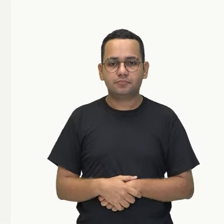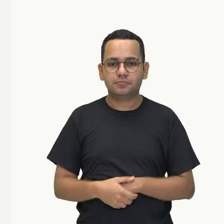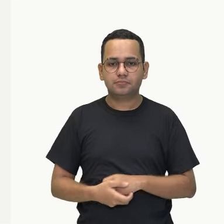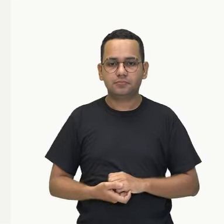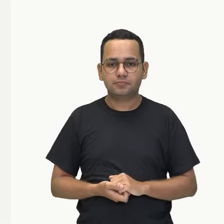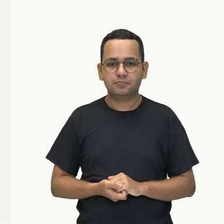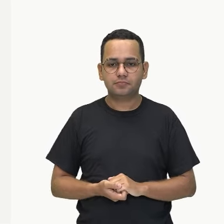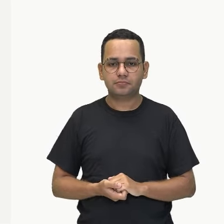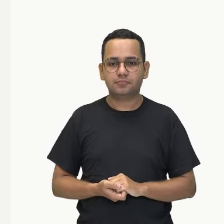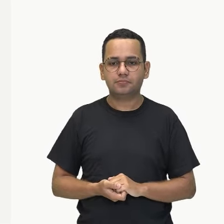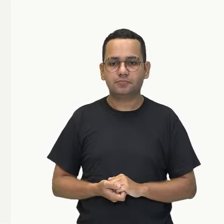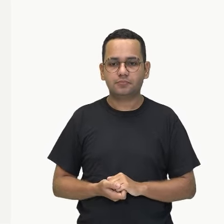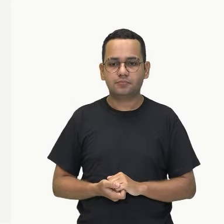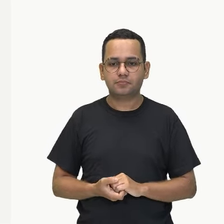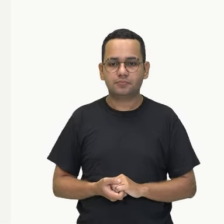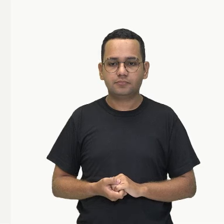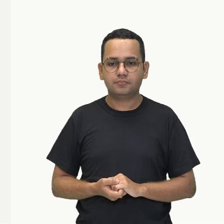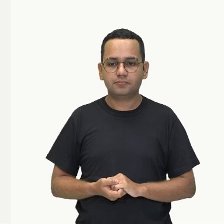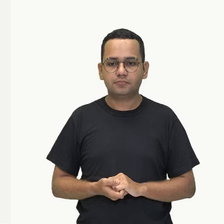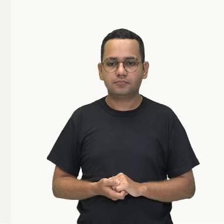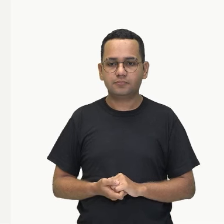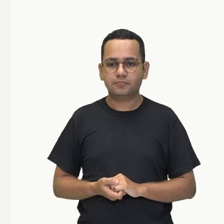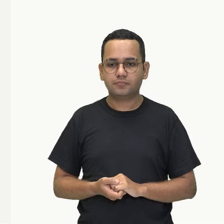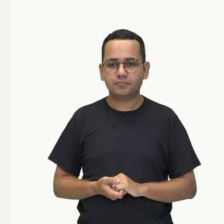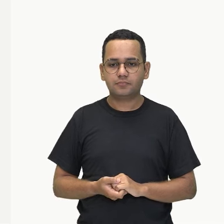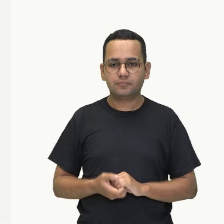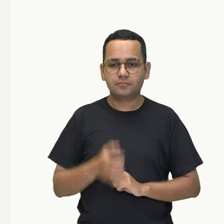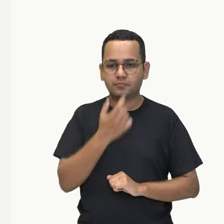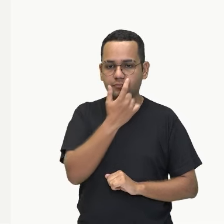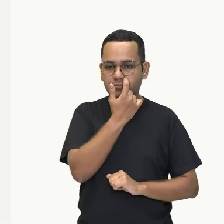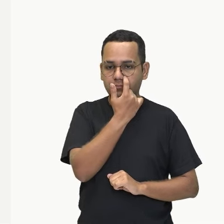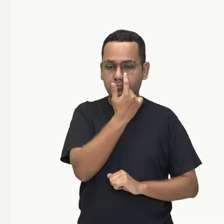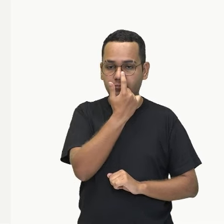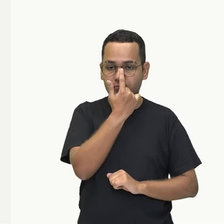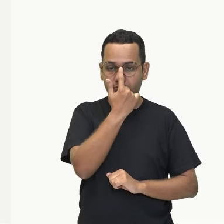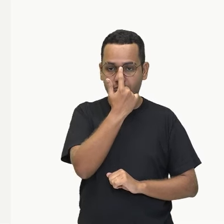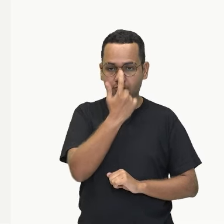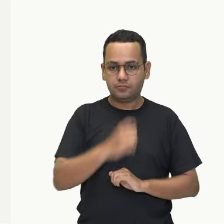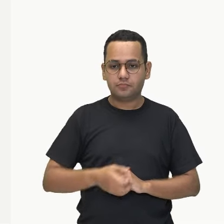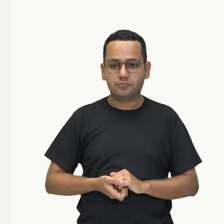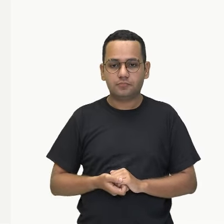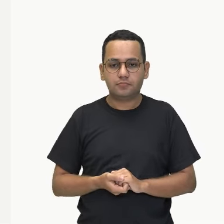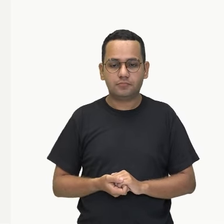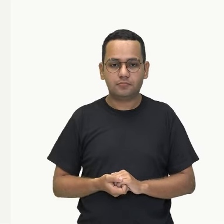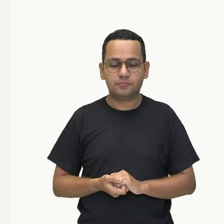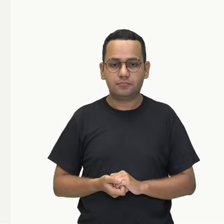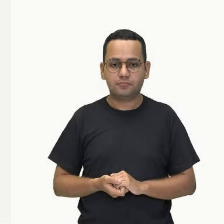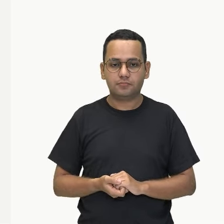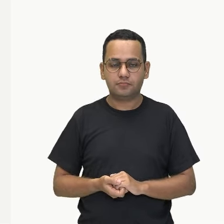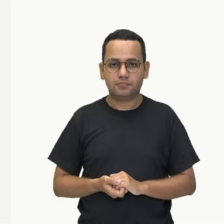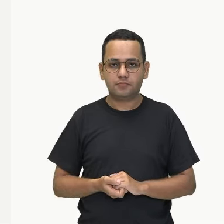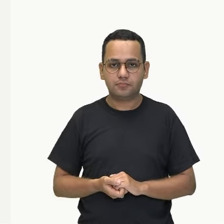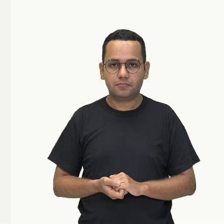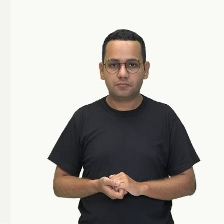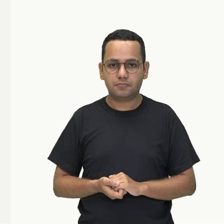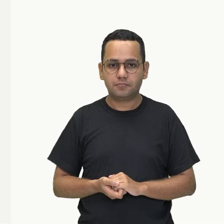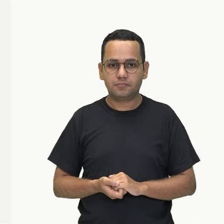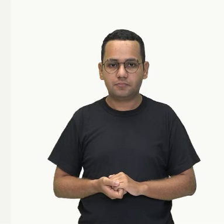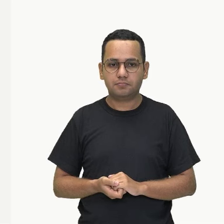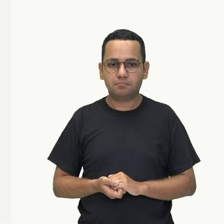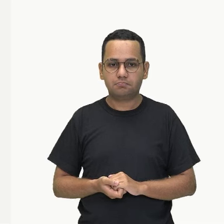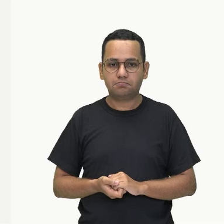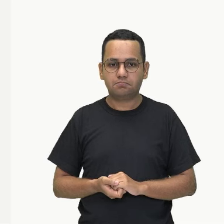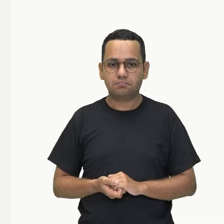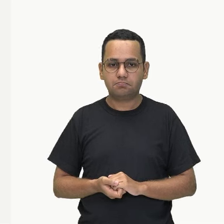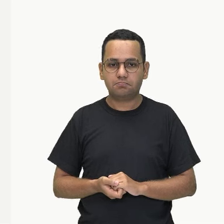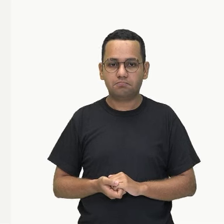no caso, menos 4y ao quadrado. Lembrando que aqui eu só estou mostrando, pessoal, a subtração